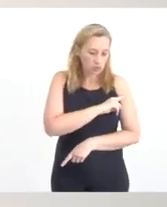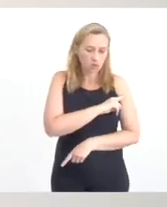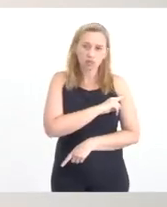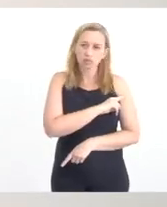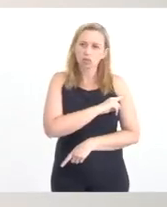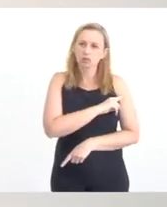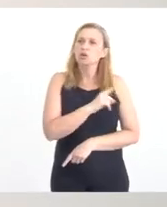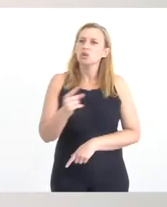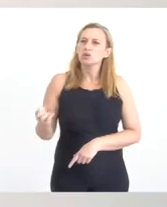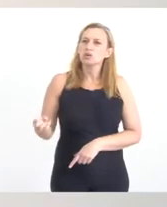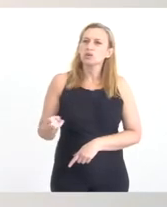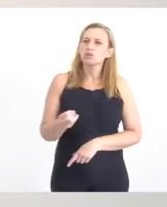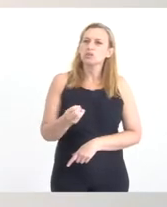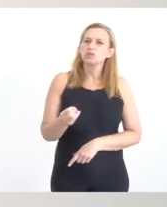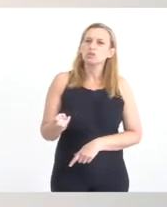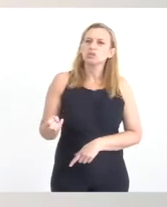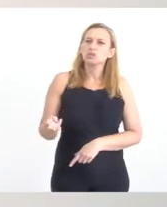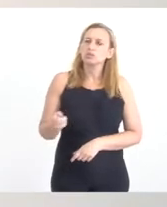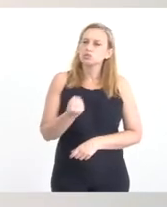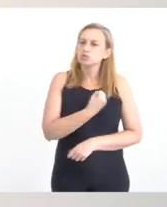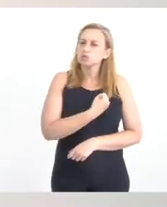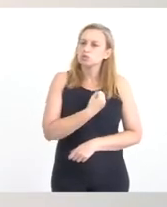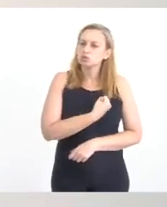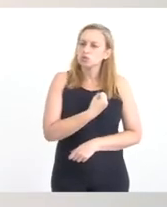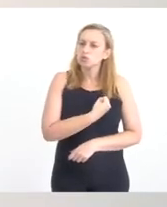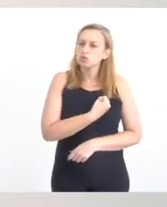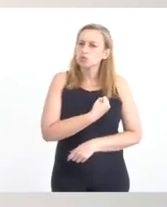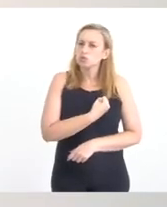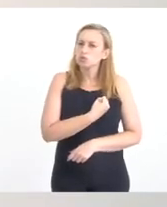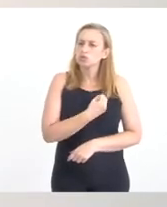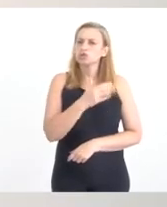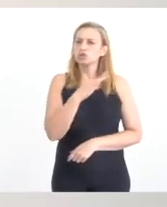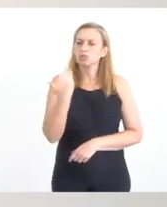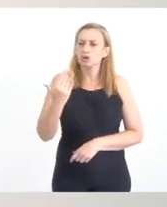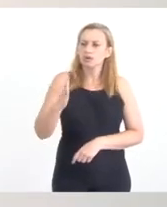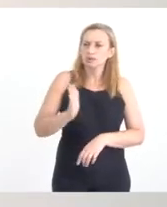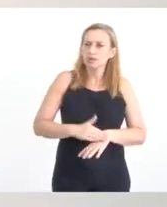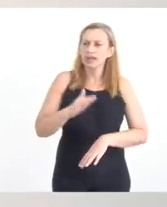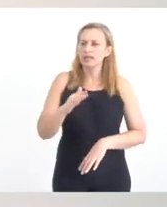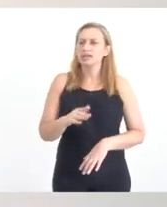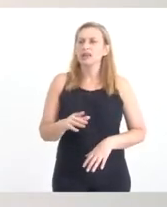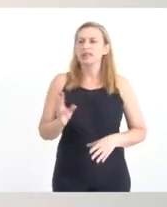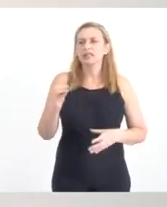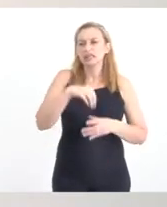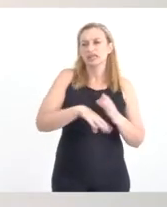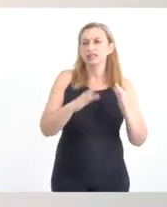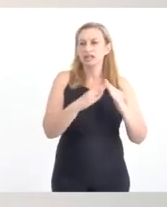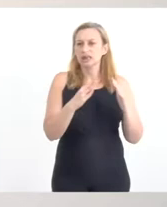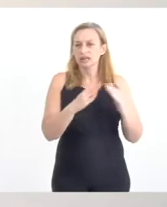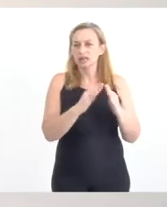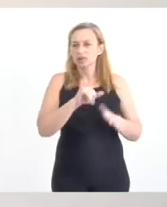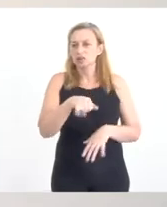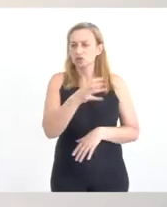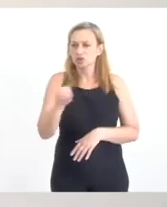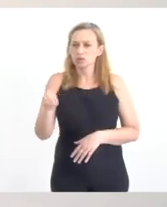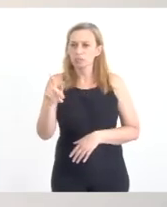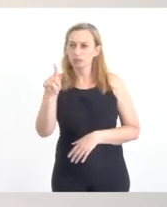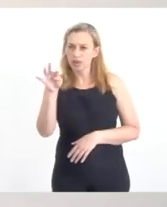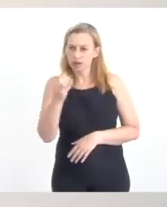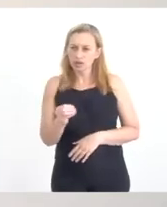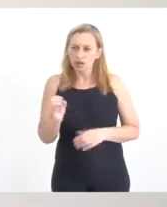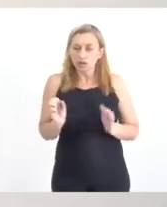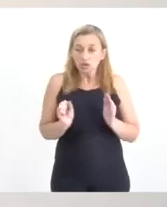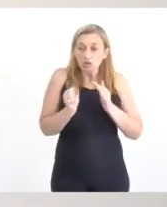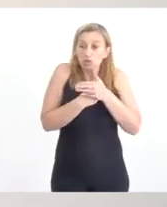passar por uma nova chacina foi lá dentro de casa onde João Pedro se refugiada